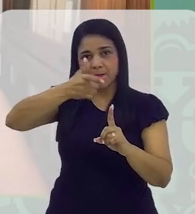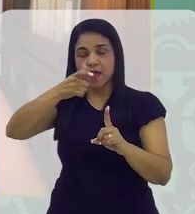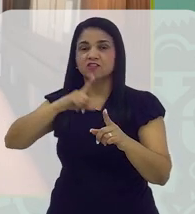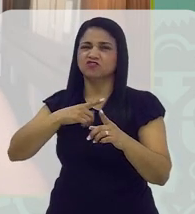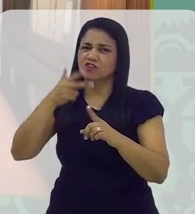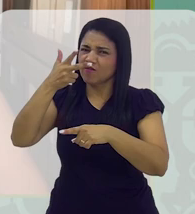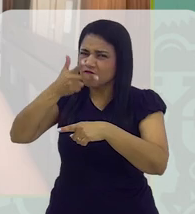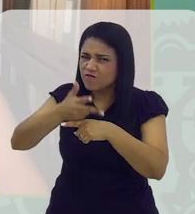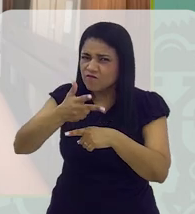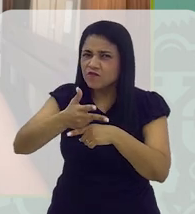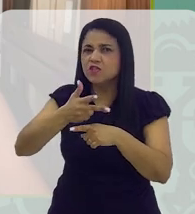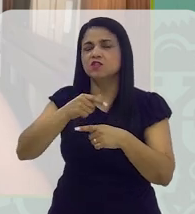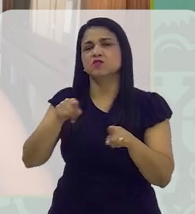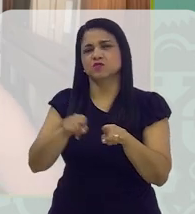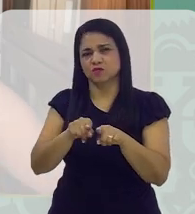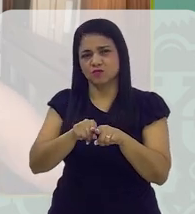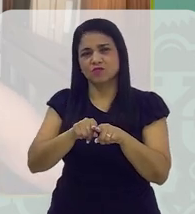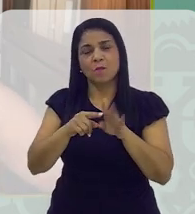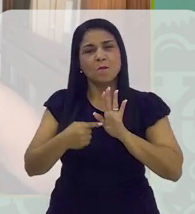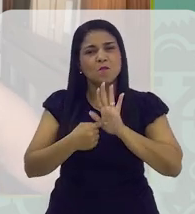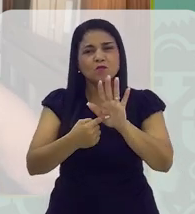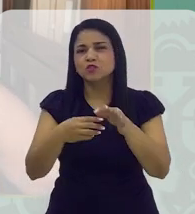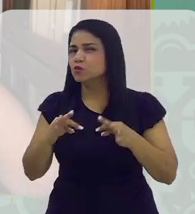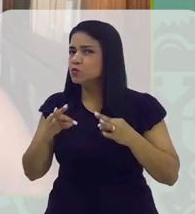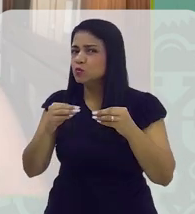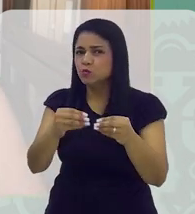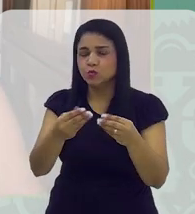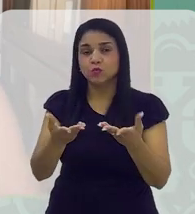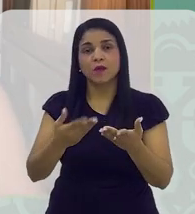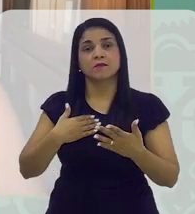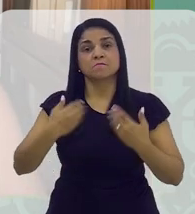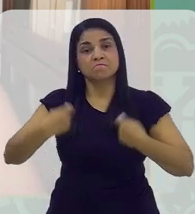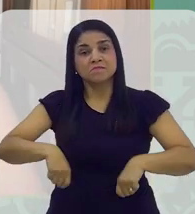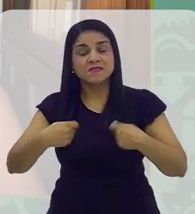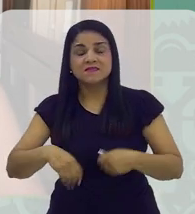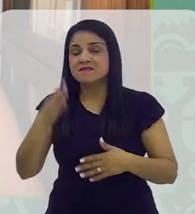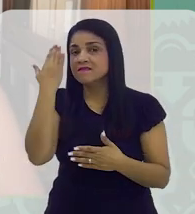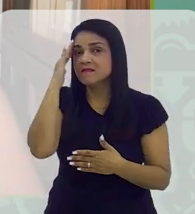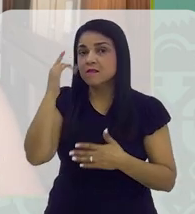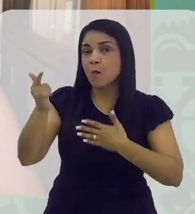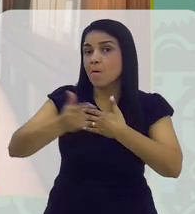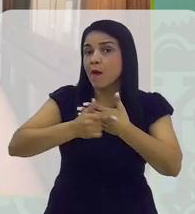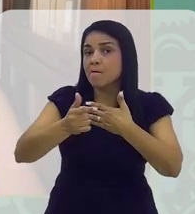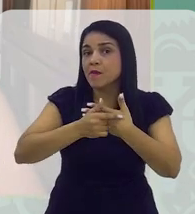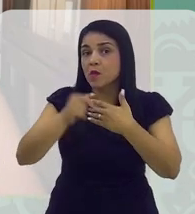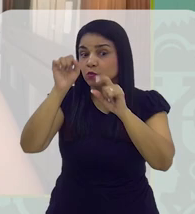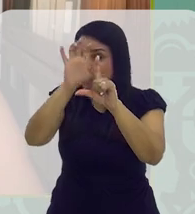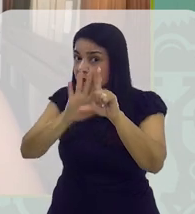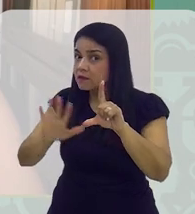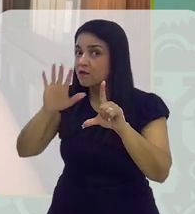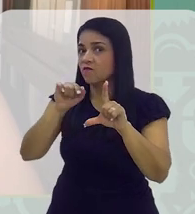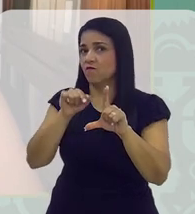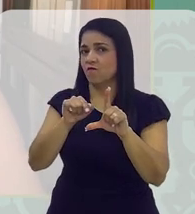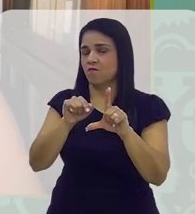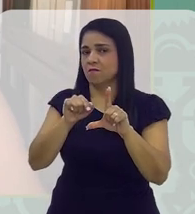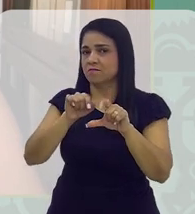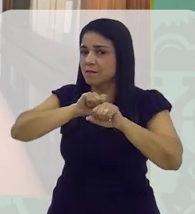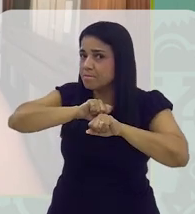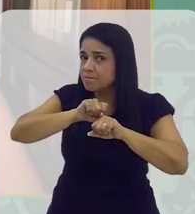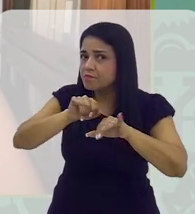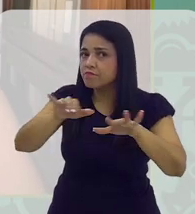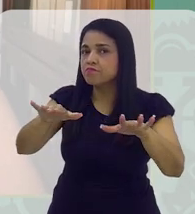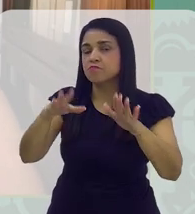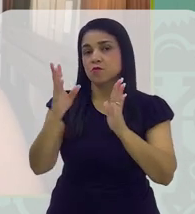do ataque em si. Então, assim, a gente também tem que entender qual que é o papel dessas plataformas